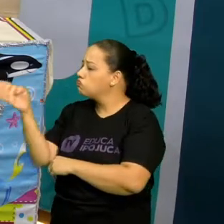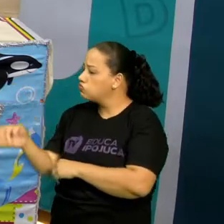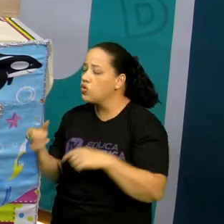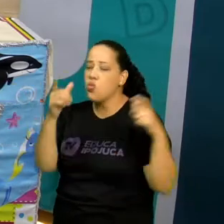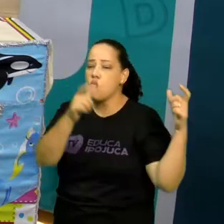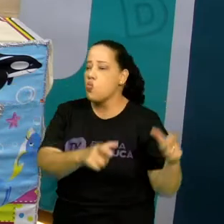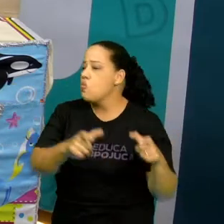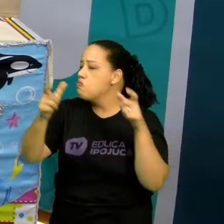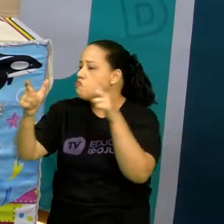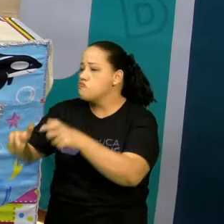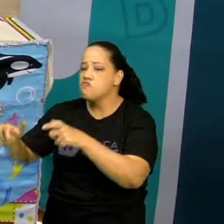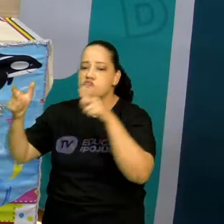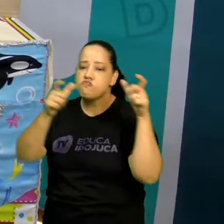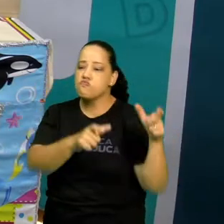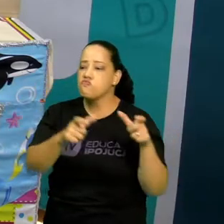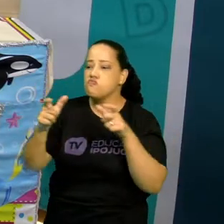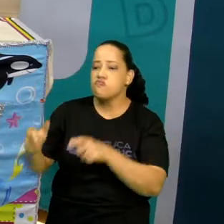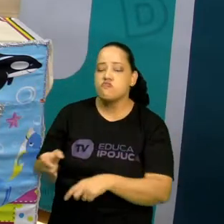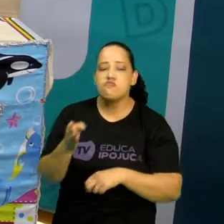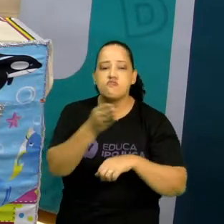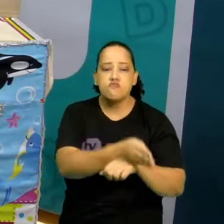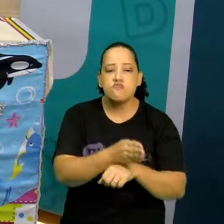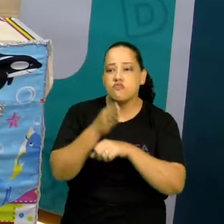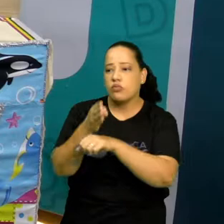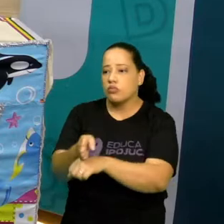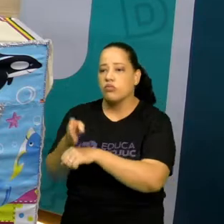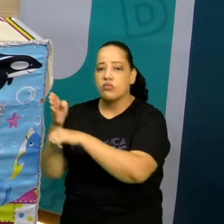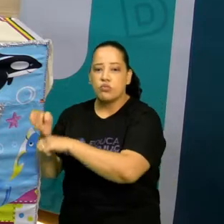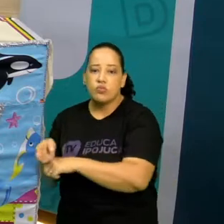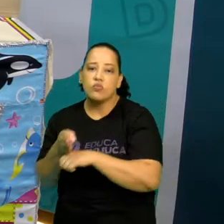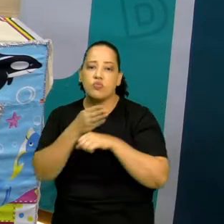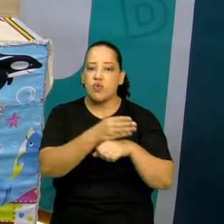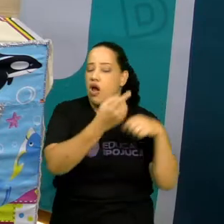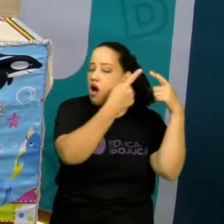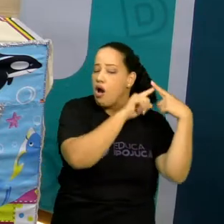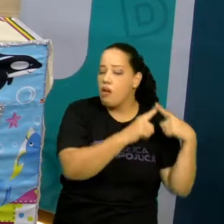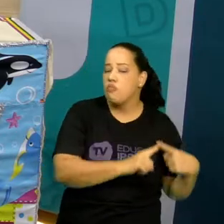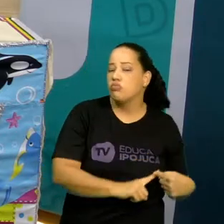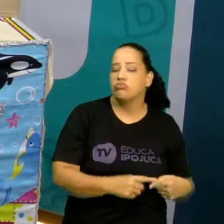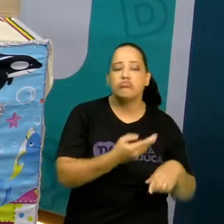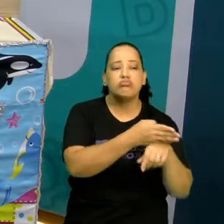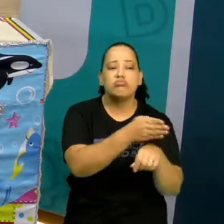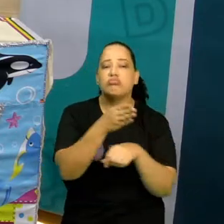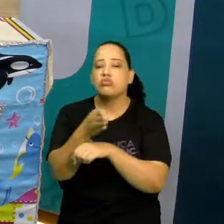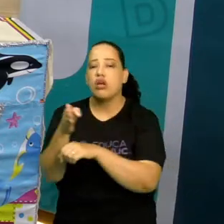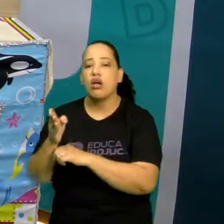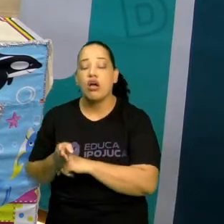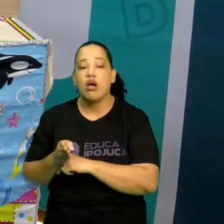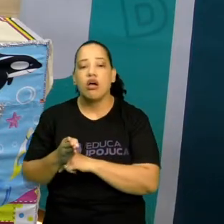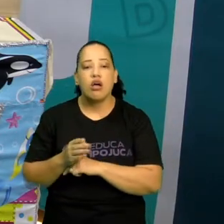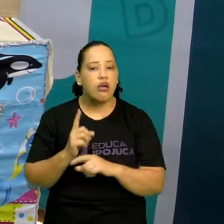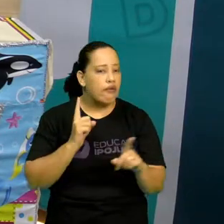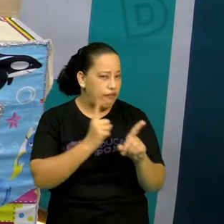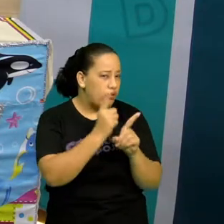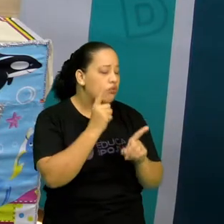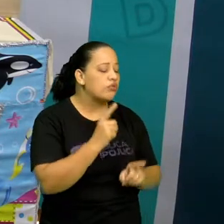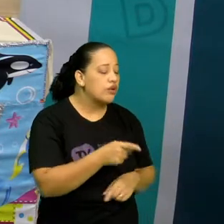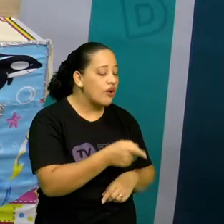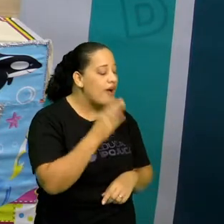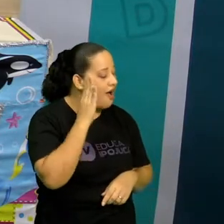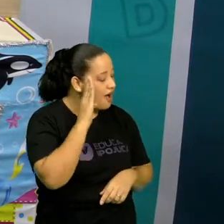todos os lugares procurando a sua Rapunzel e tu acha que ela encontrou